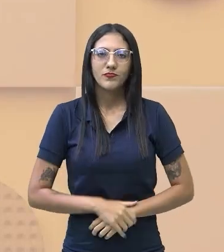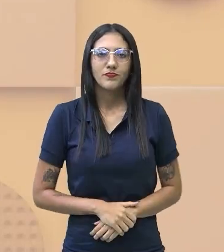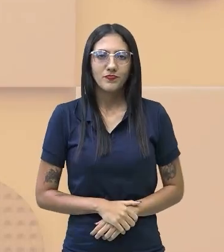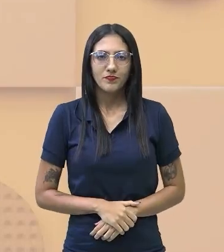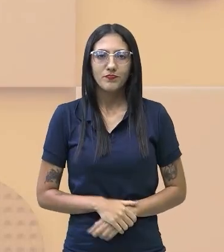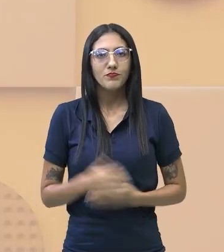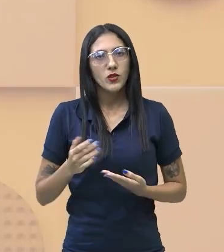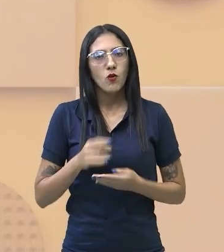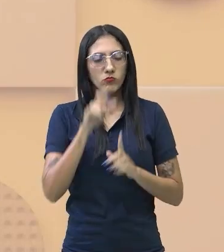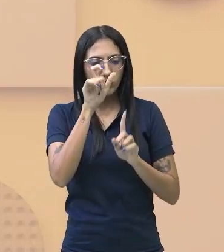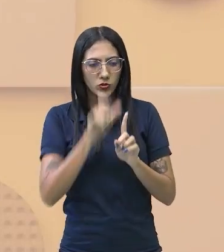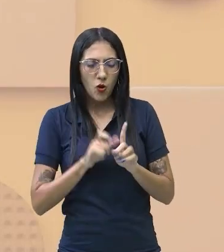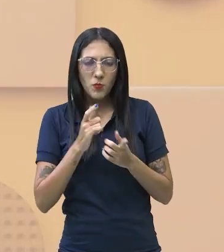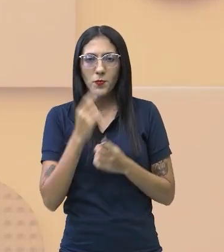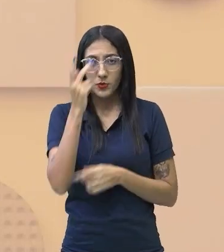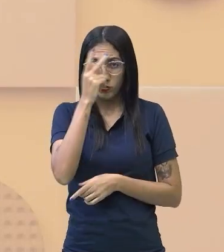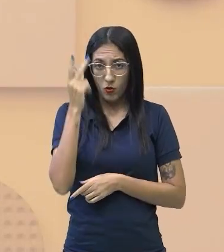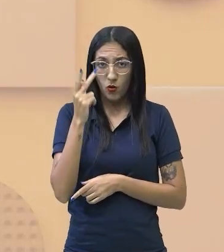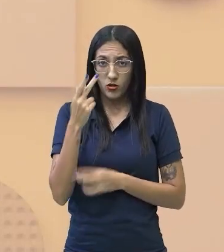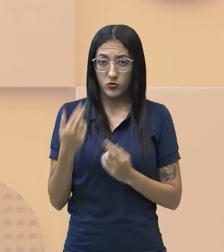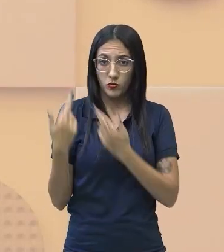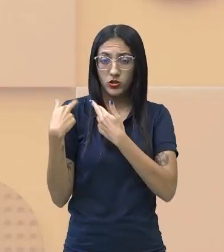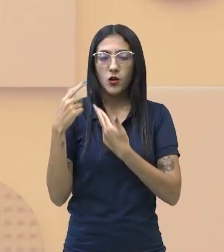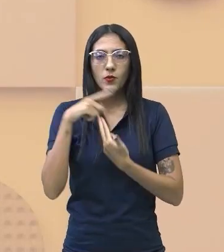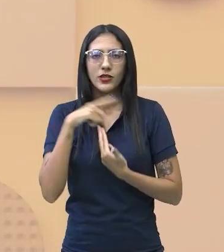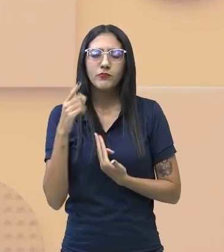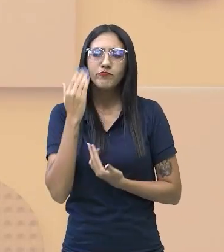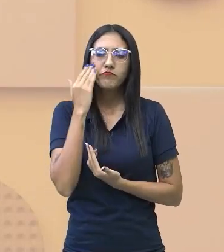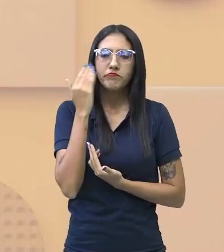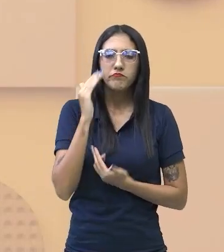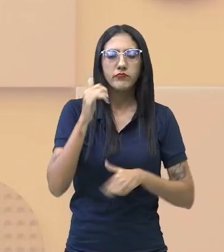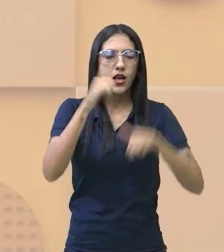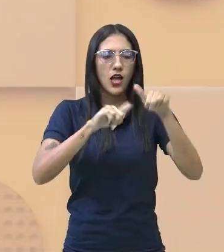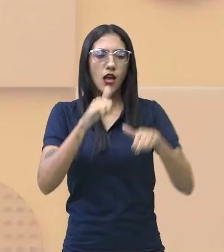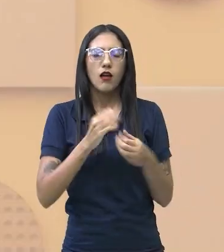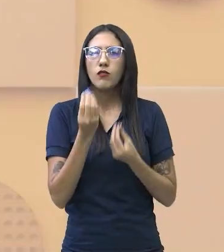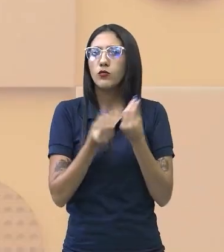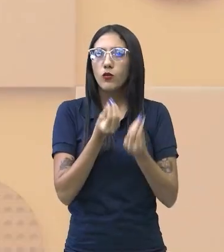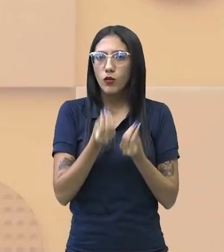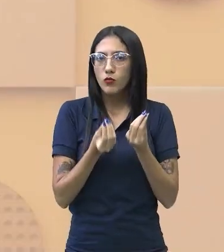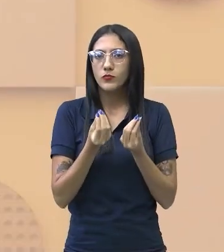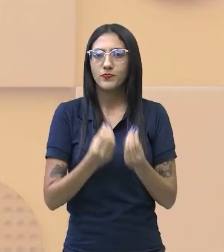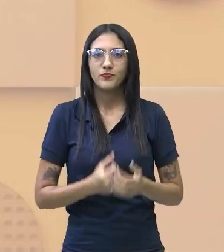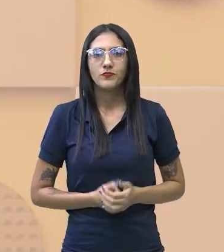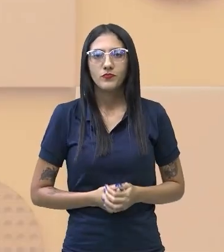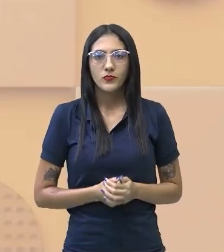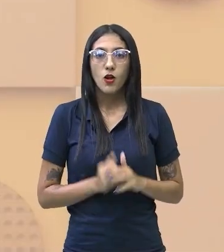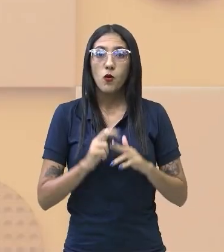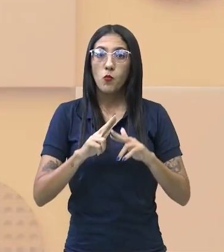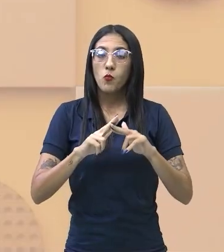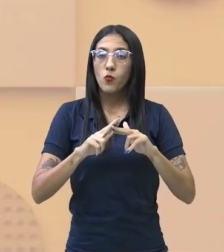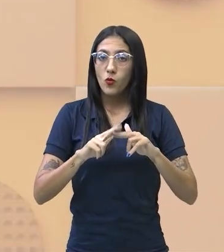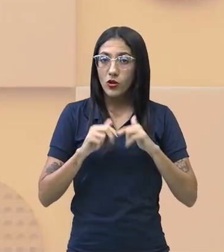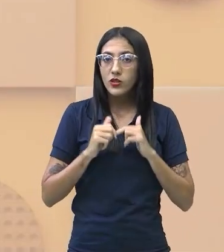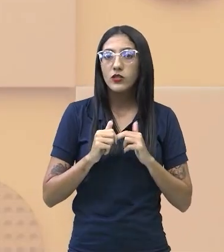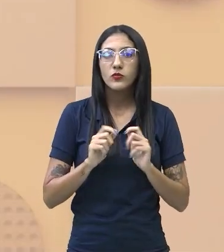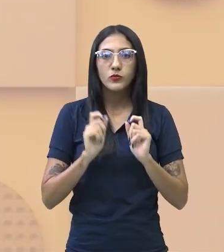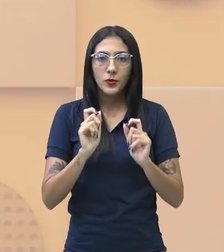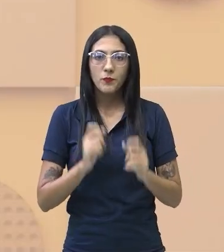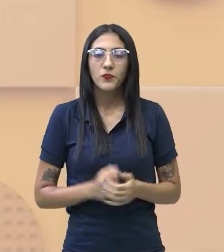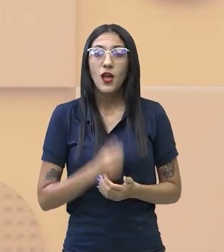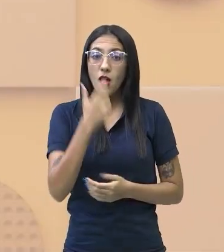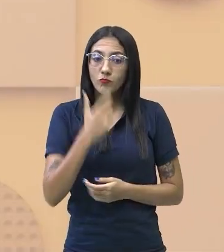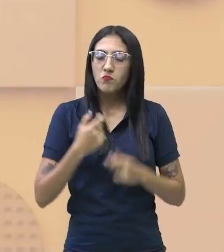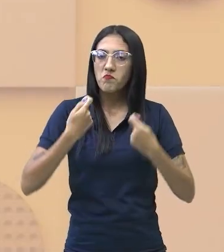Este homem, ele tenta lidar com o tempo da melhor forma possível. Por isso que eu, aluno do sexto ano, né, tenho